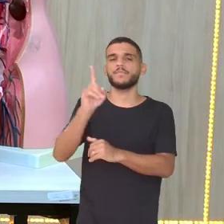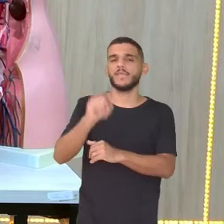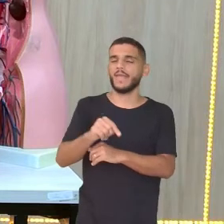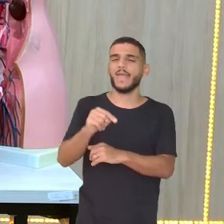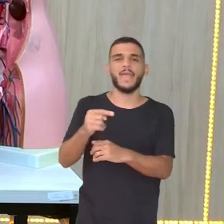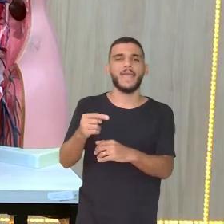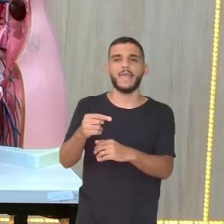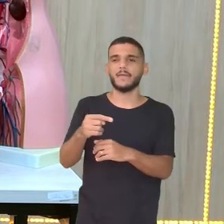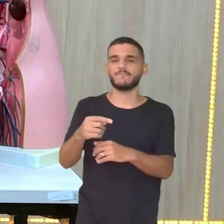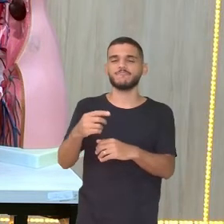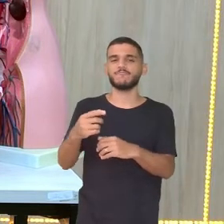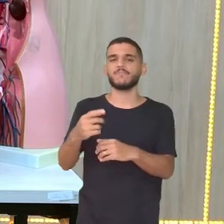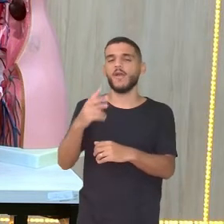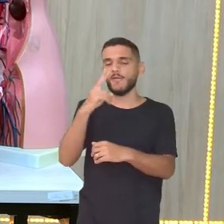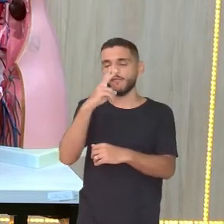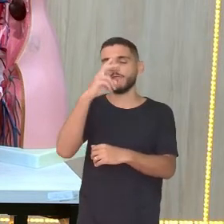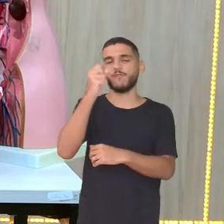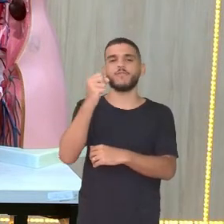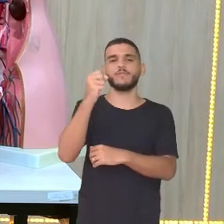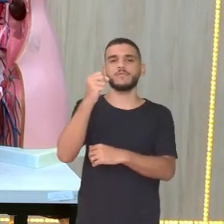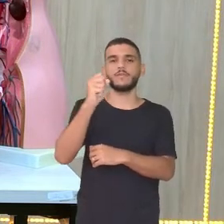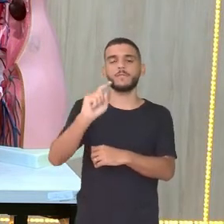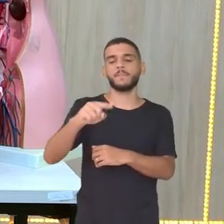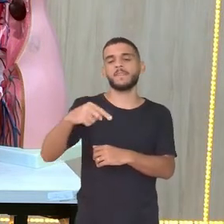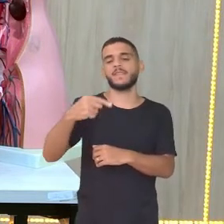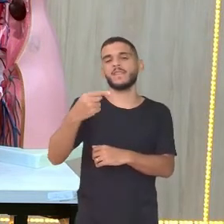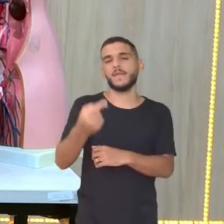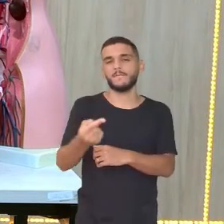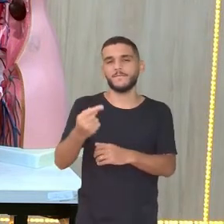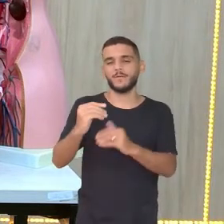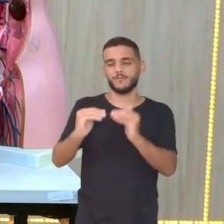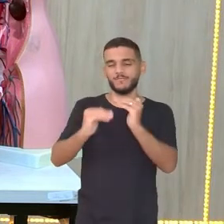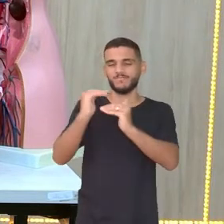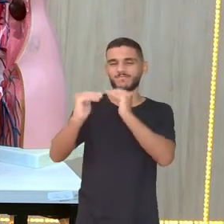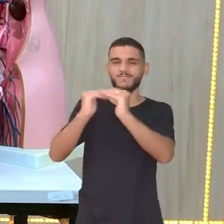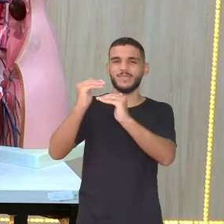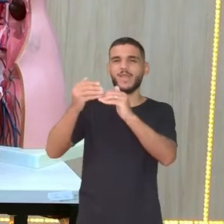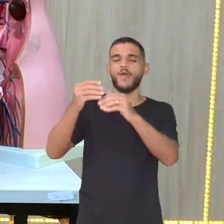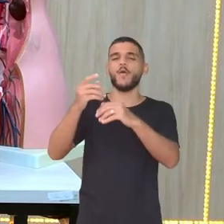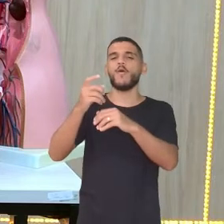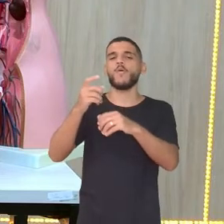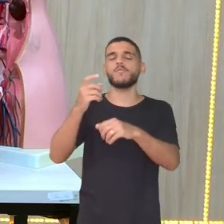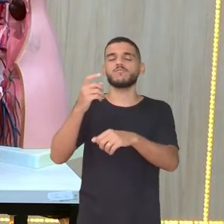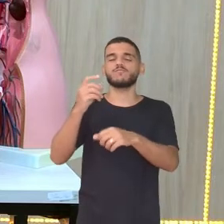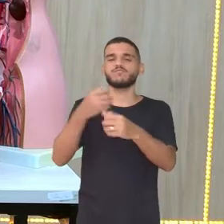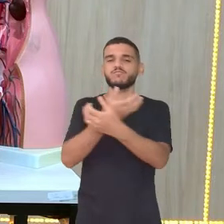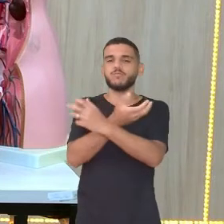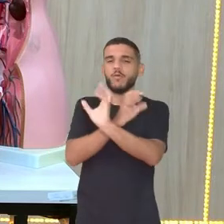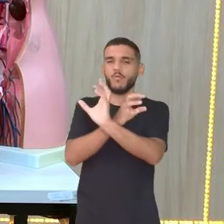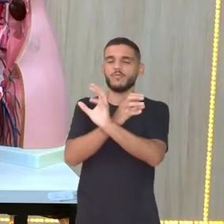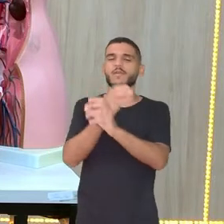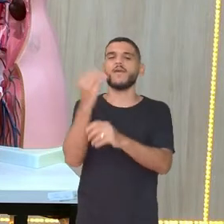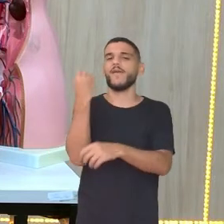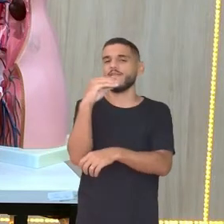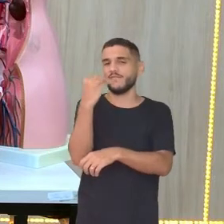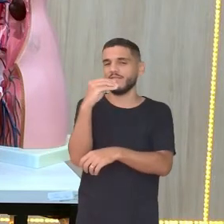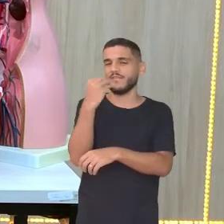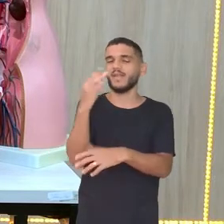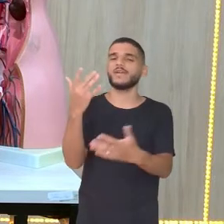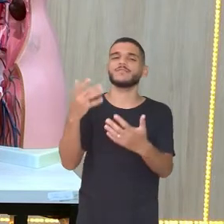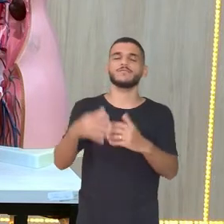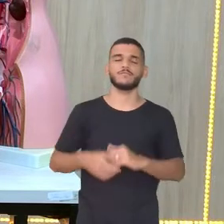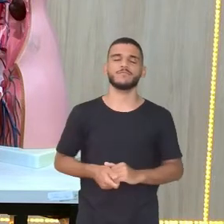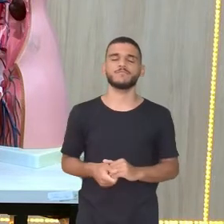quebra tanto os ossos, como quando começa, não é, a segunda infância, a adolescência. E quando chega, não é, na idade mais